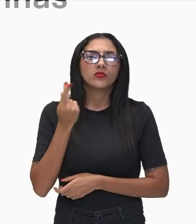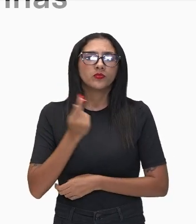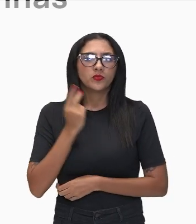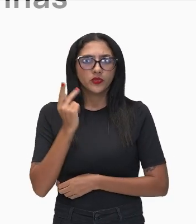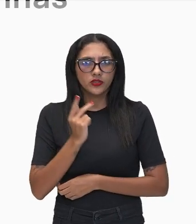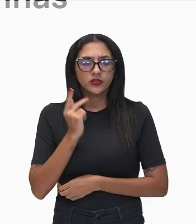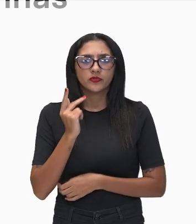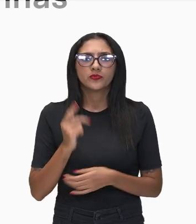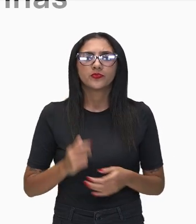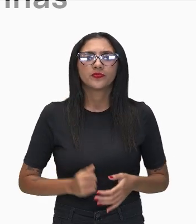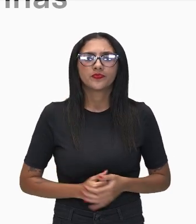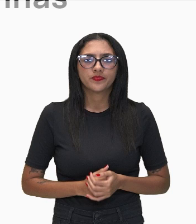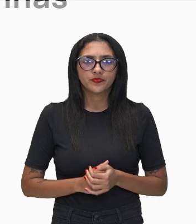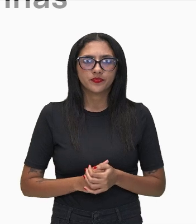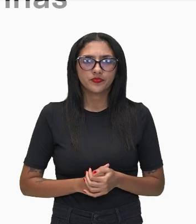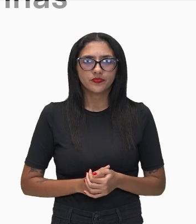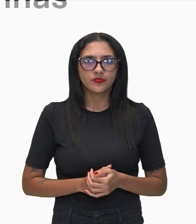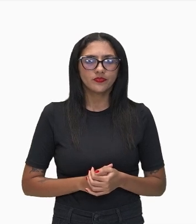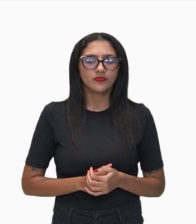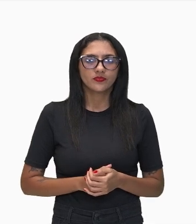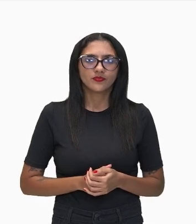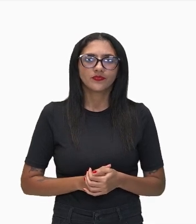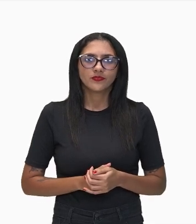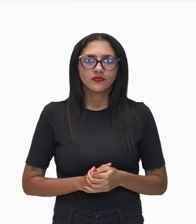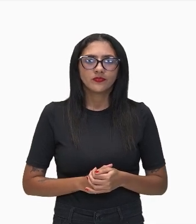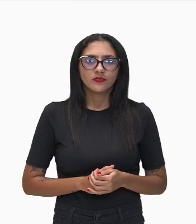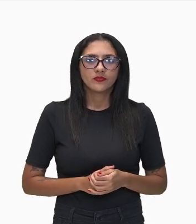Um Estado-nação, ele é